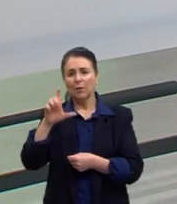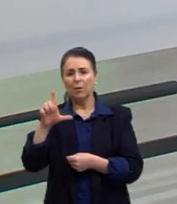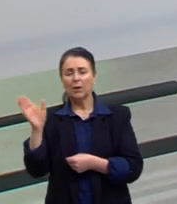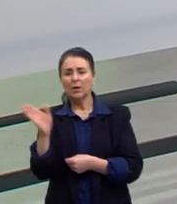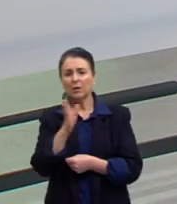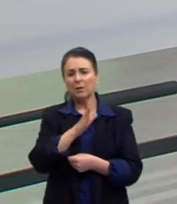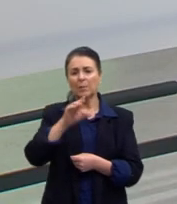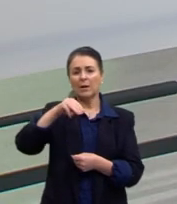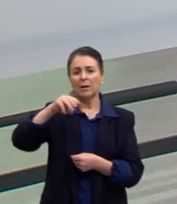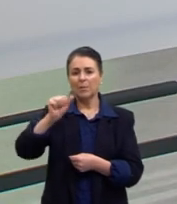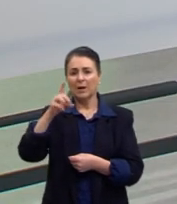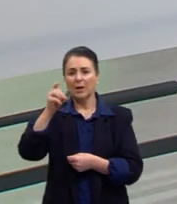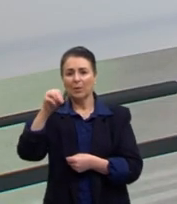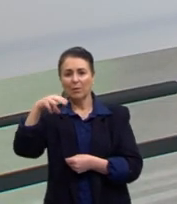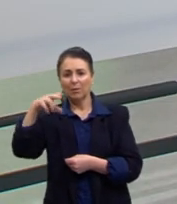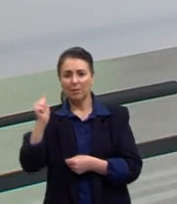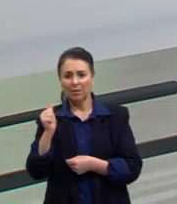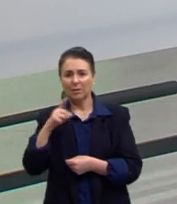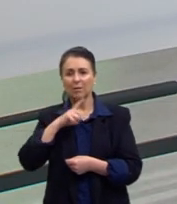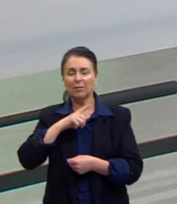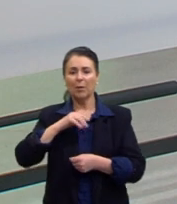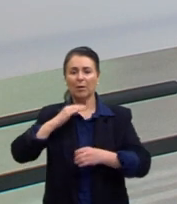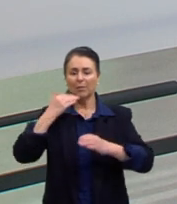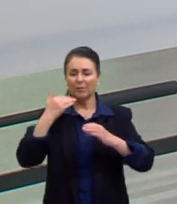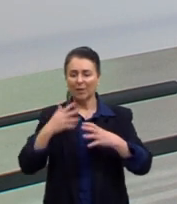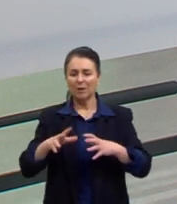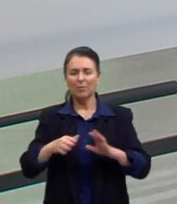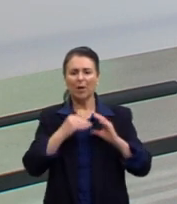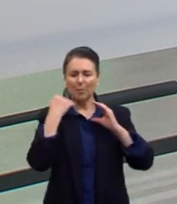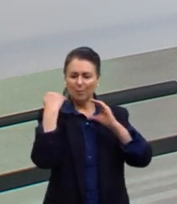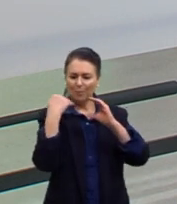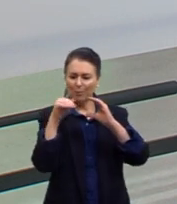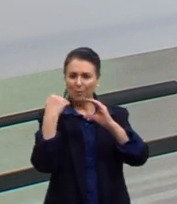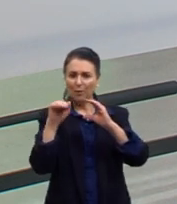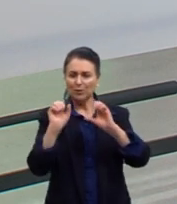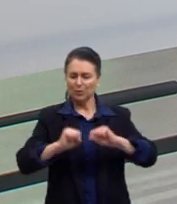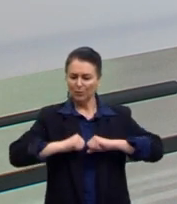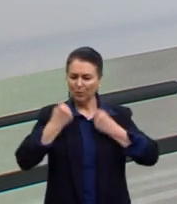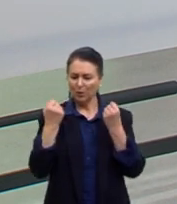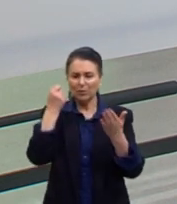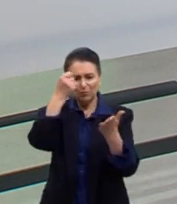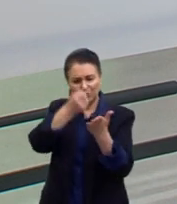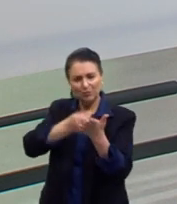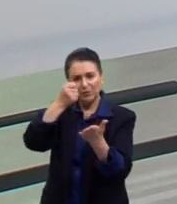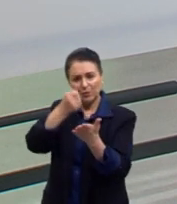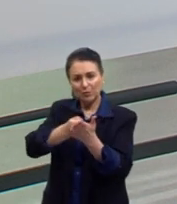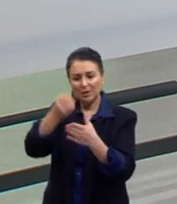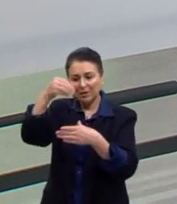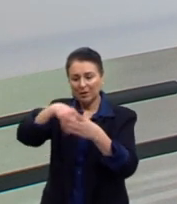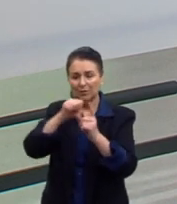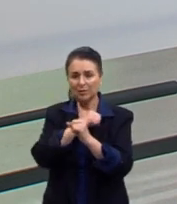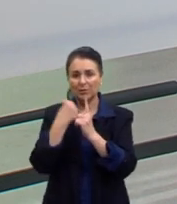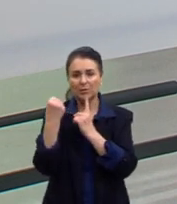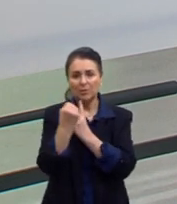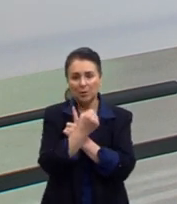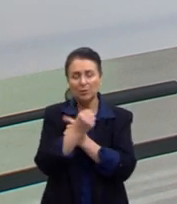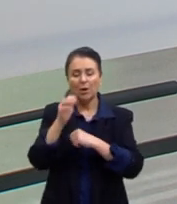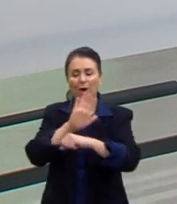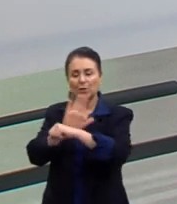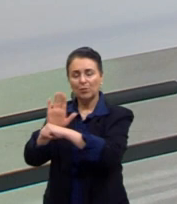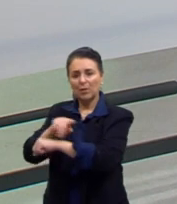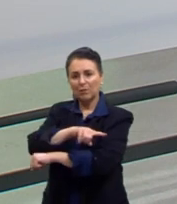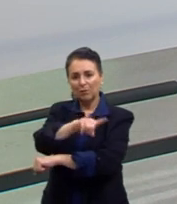conhecer esses cantores que trazem aí mensagens de força mensagens de combate questões da sociedade ajuda